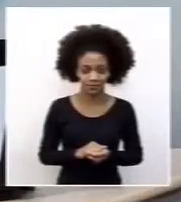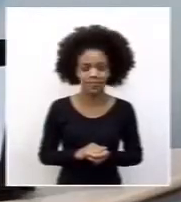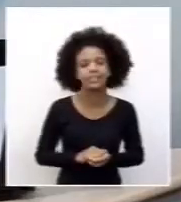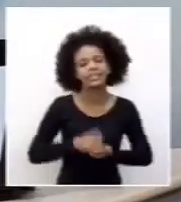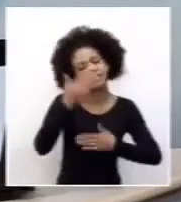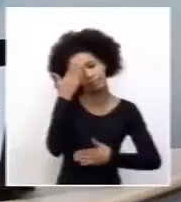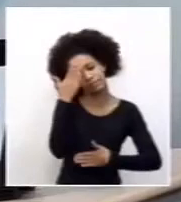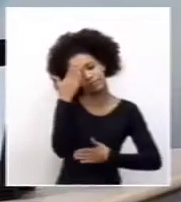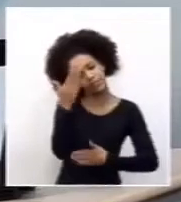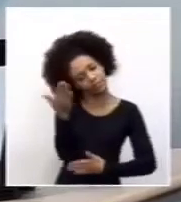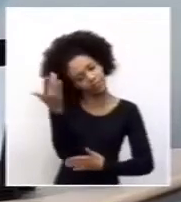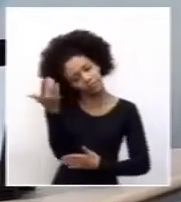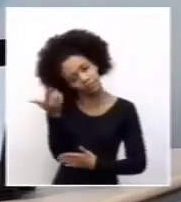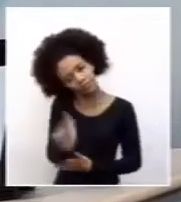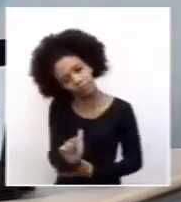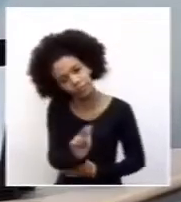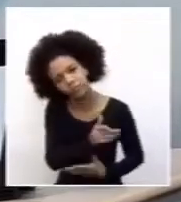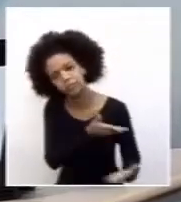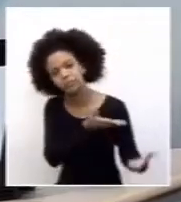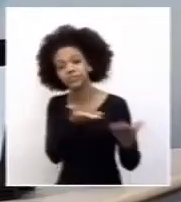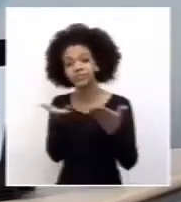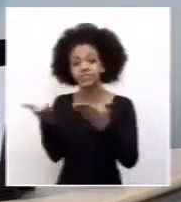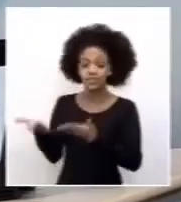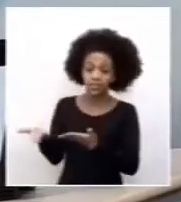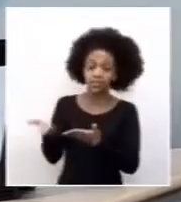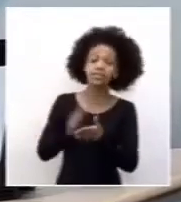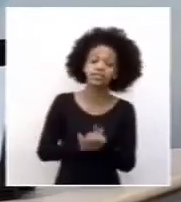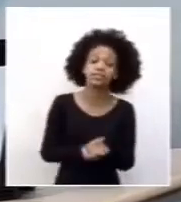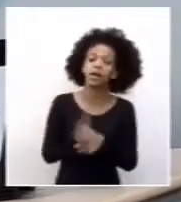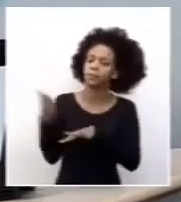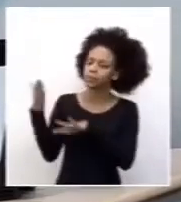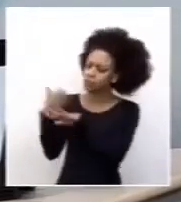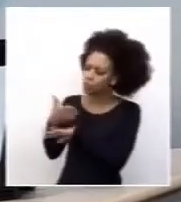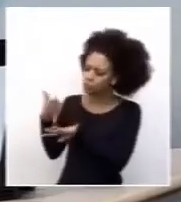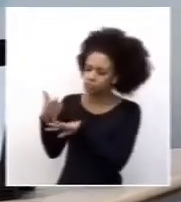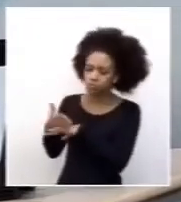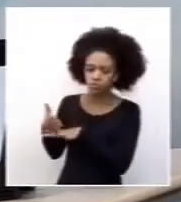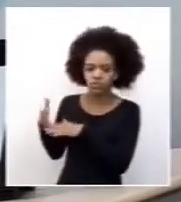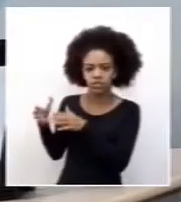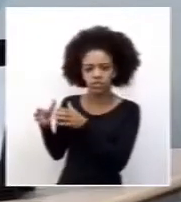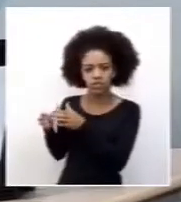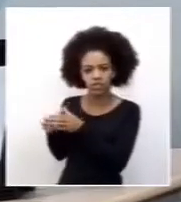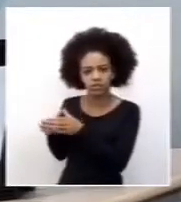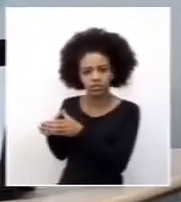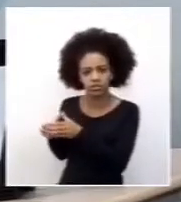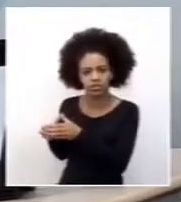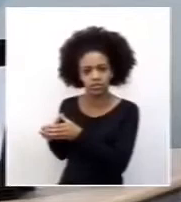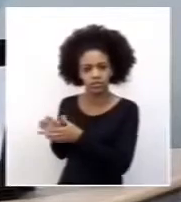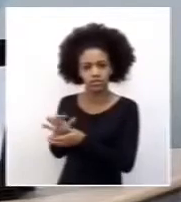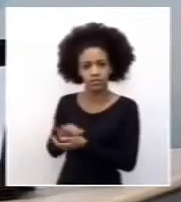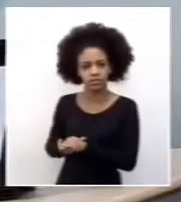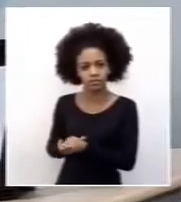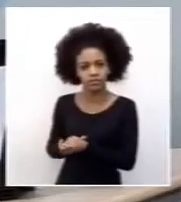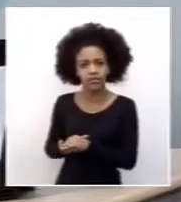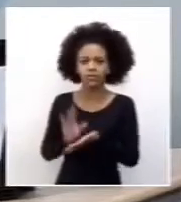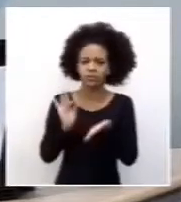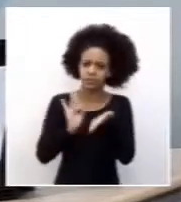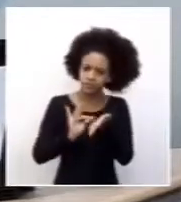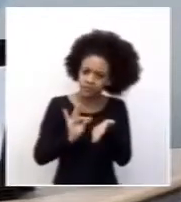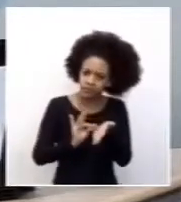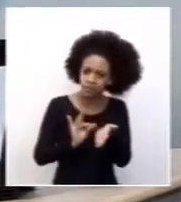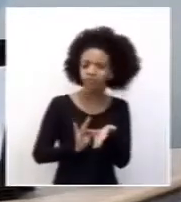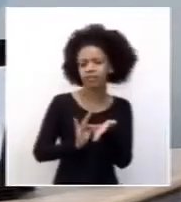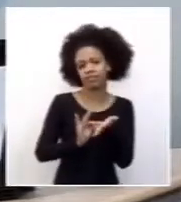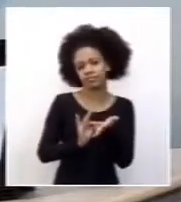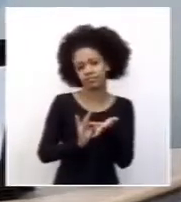Mais uma vez, obrigado professores e professora pelas contribuições no chat, né? Aí nós vamos verificar as afirmações, se